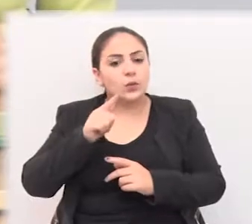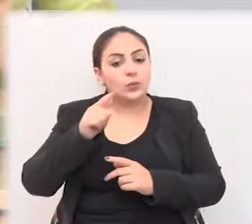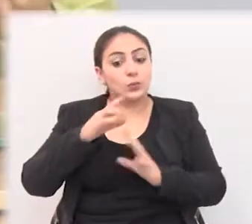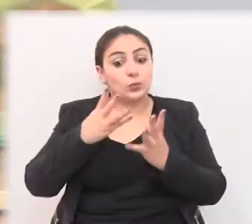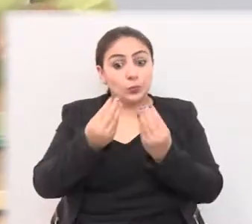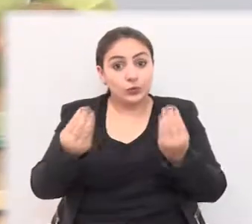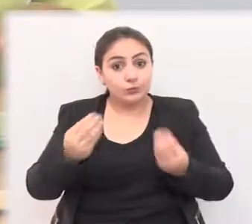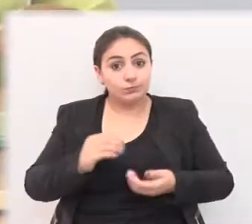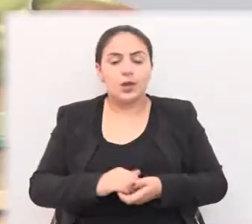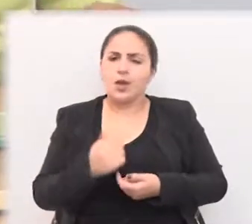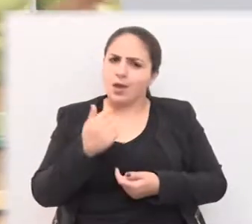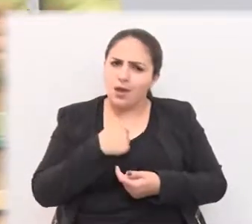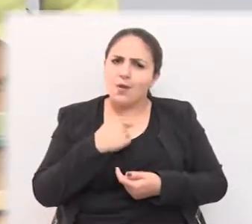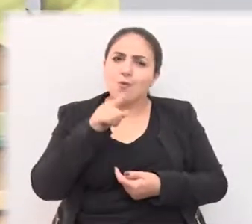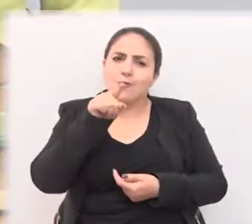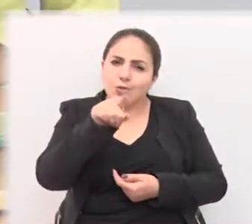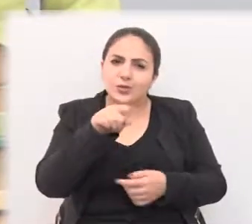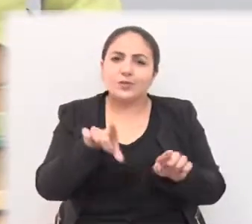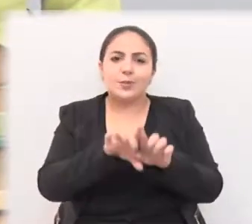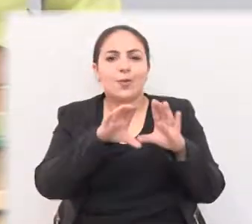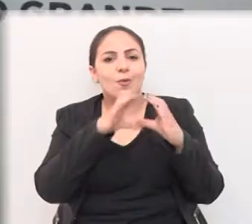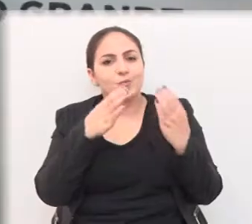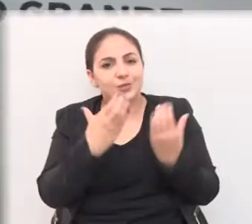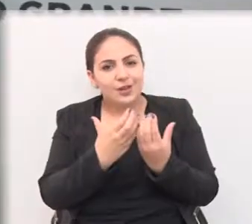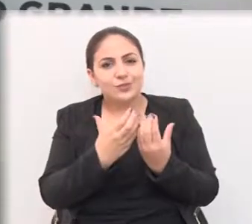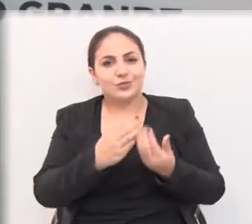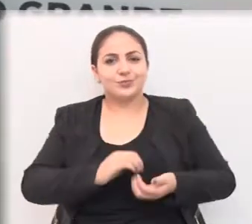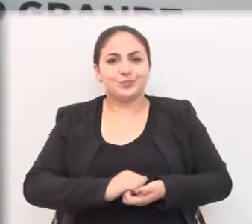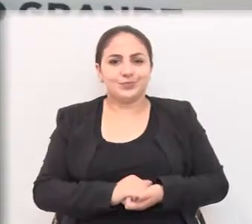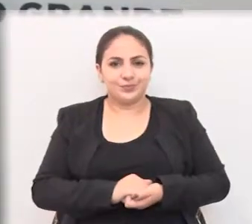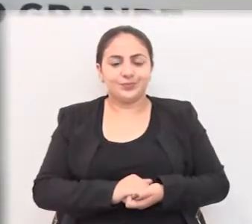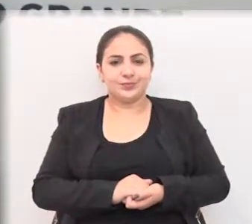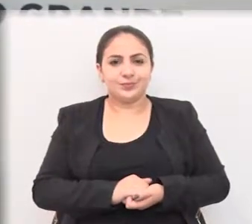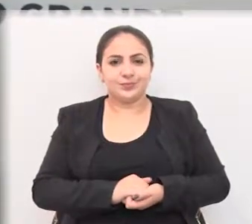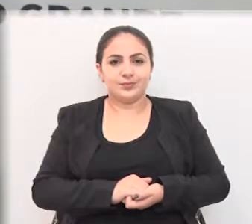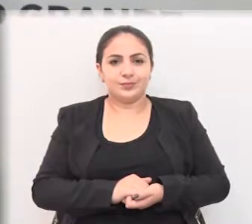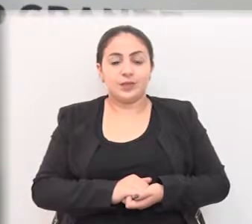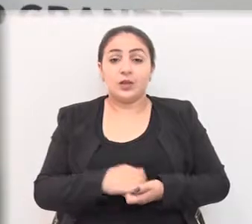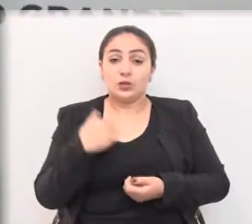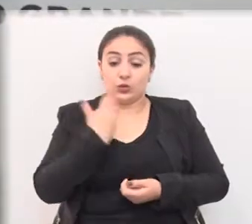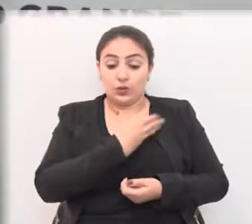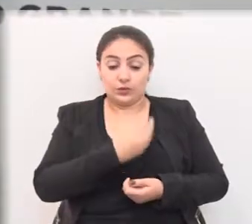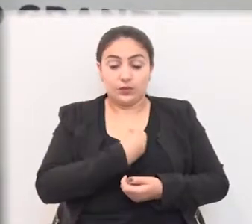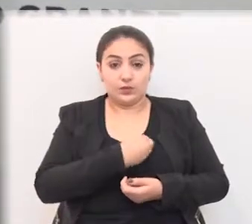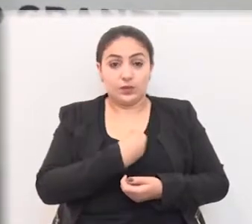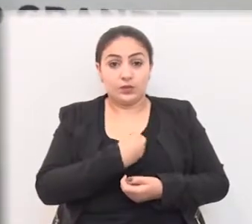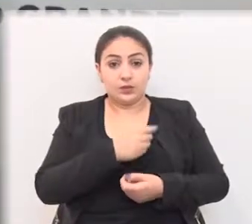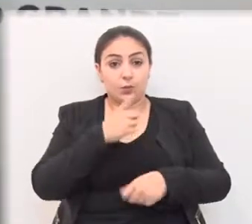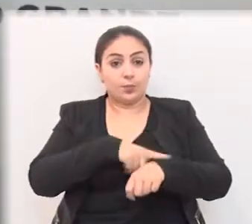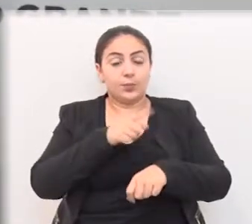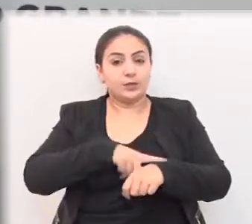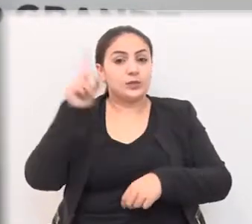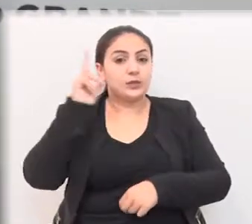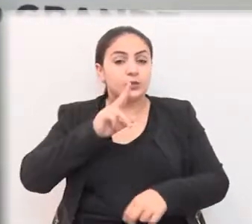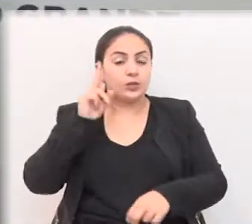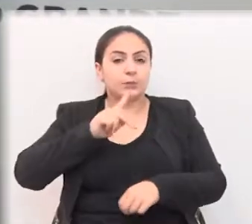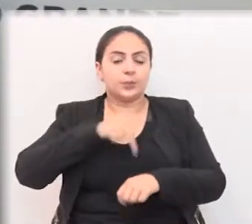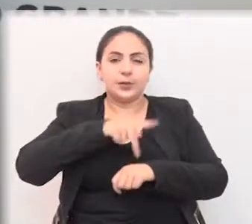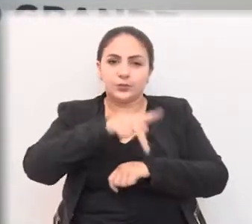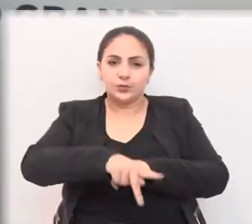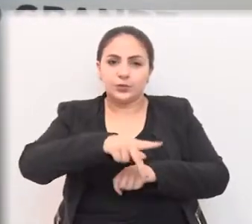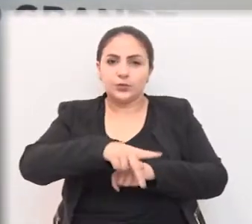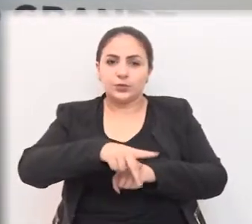Eu, você e a nossa comunidade. Nós estamos vivendo aqui no Palácio Piratini esta tarde um momento histórico para Passo Fundo e para